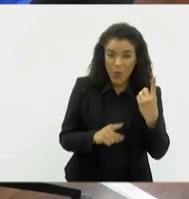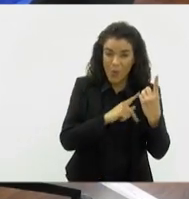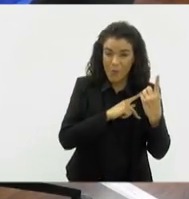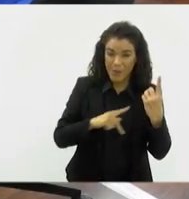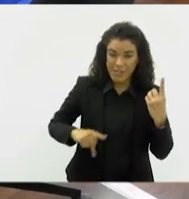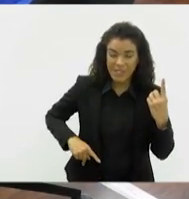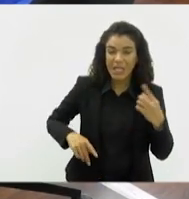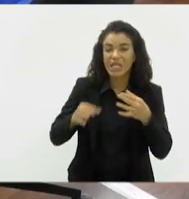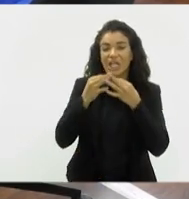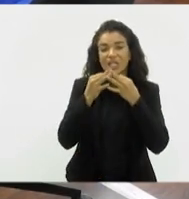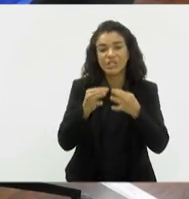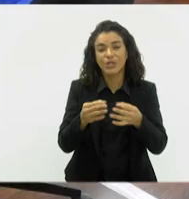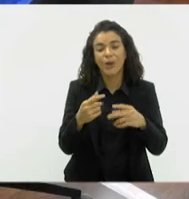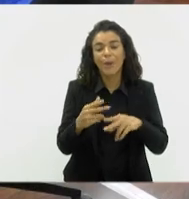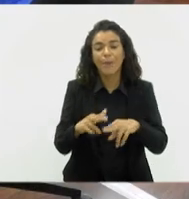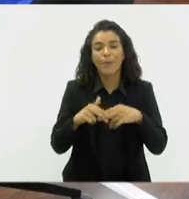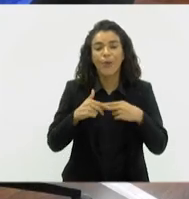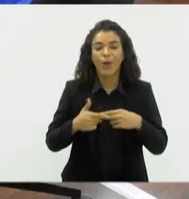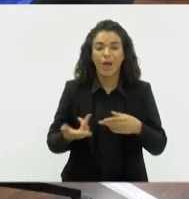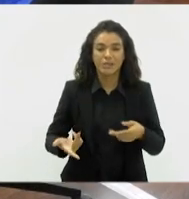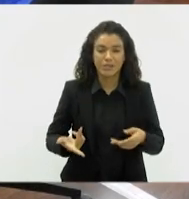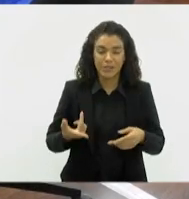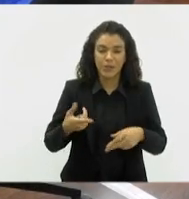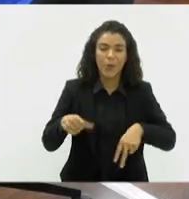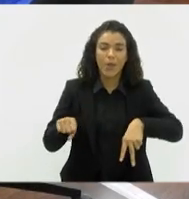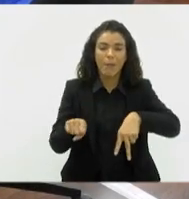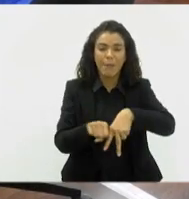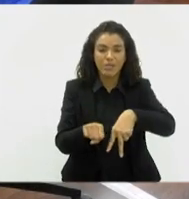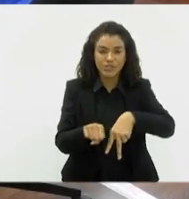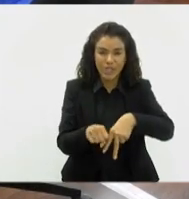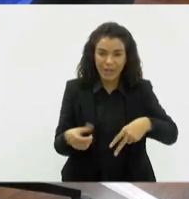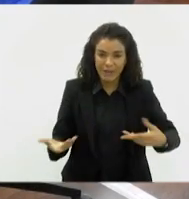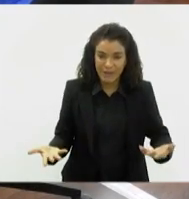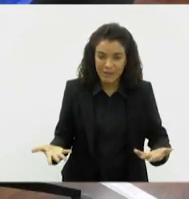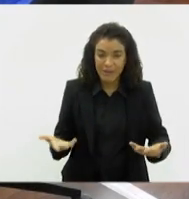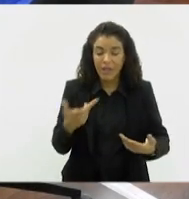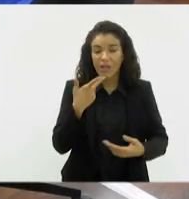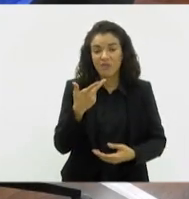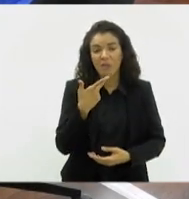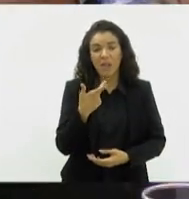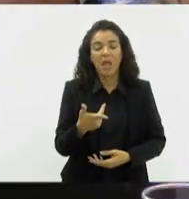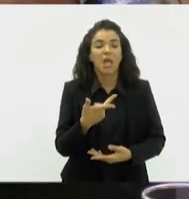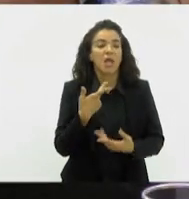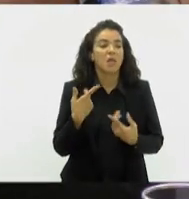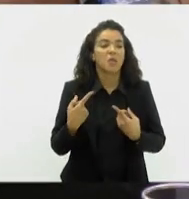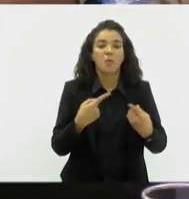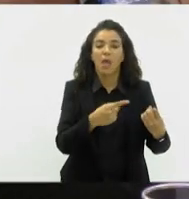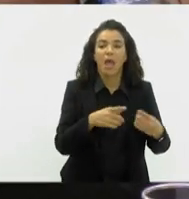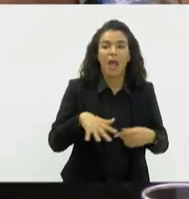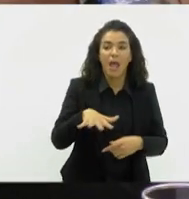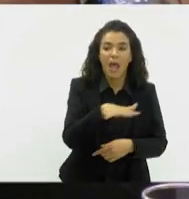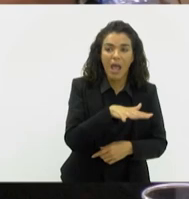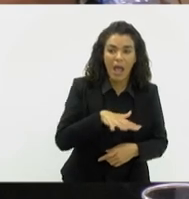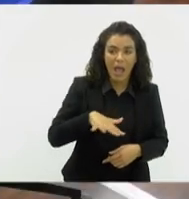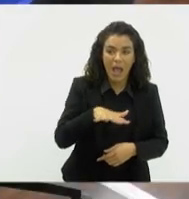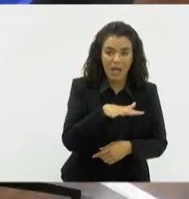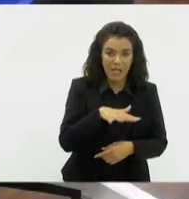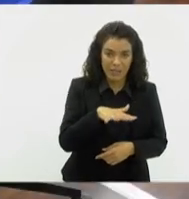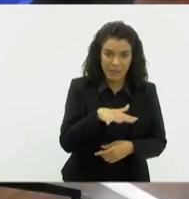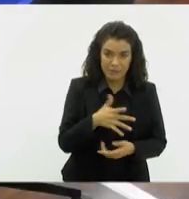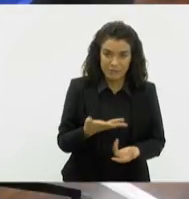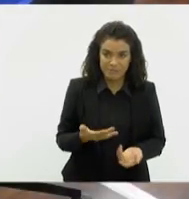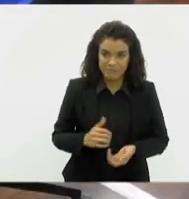um presidente ser criticado aqui porque entrou numa embaixada. E não vi nenhuma crítica da senhora sobre um ministro, do seu presidente, que entrou numa área conflagrada sem nenhum